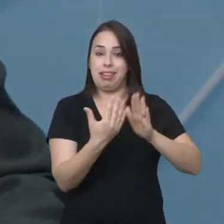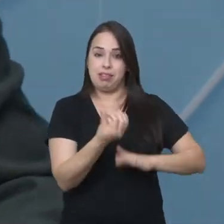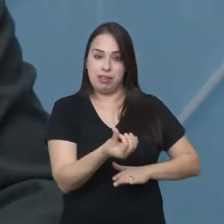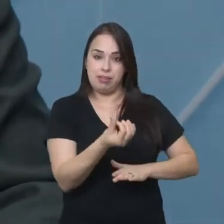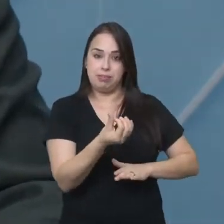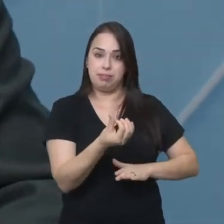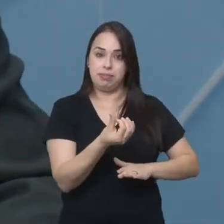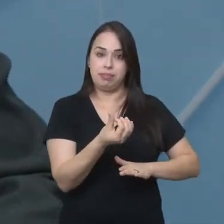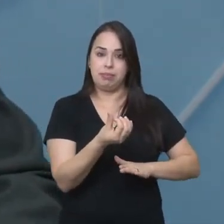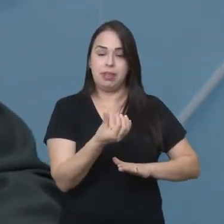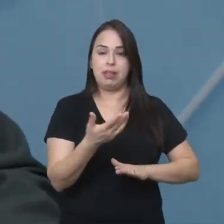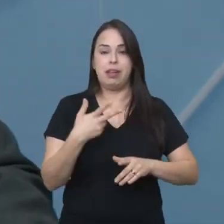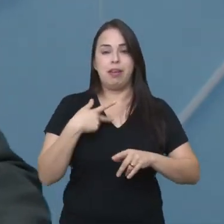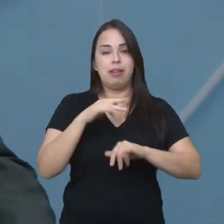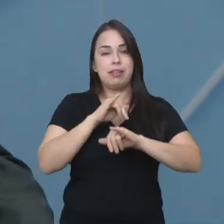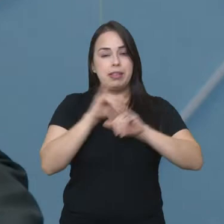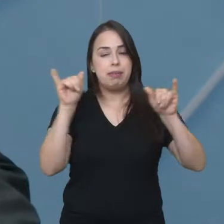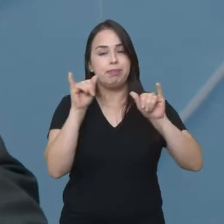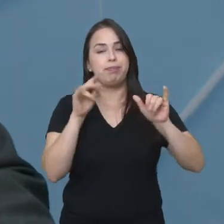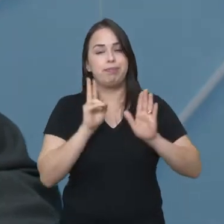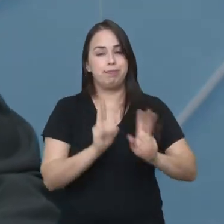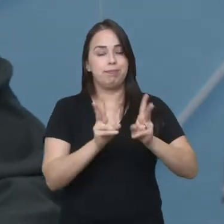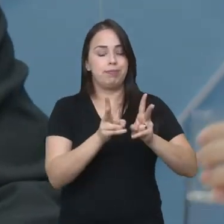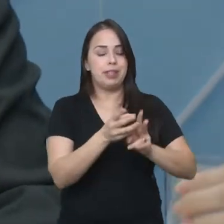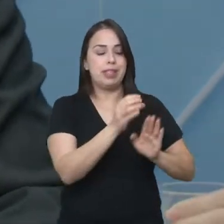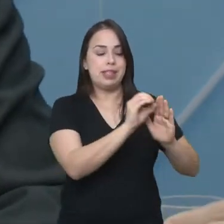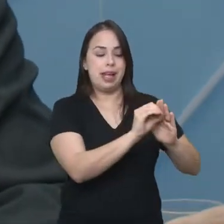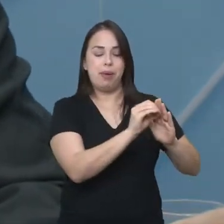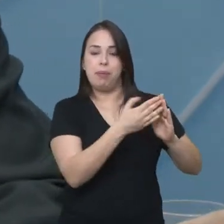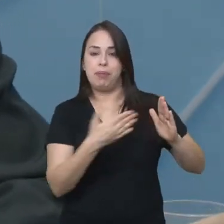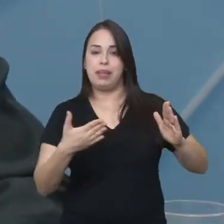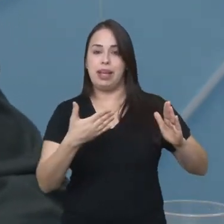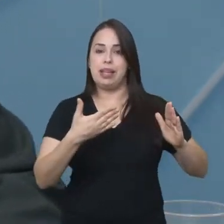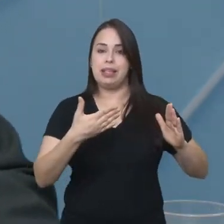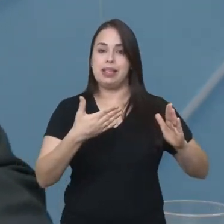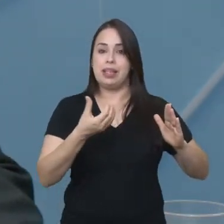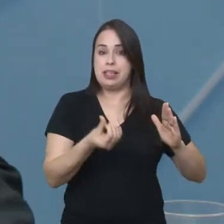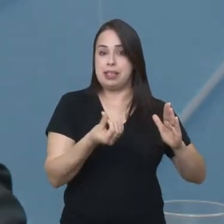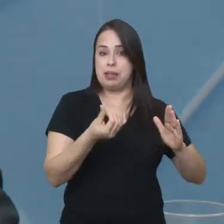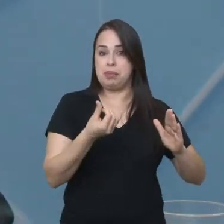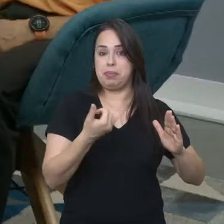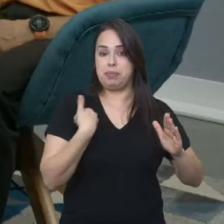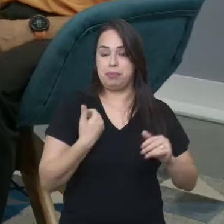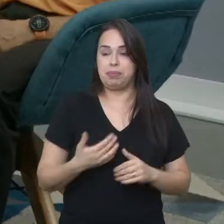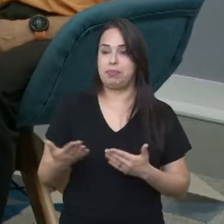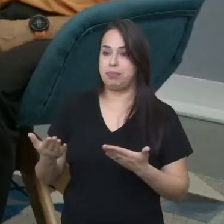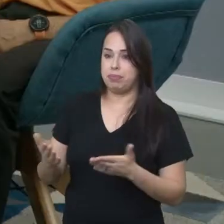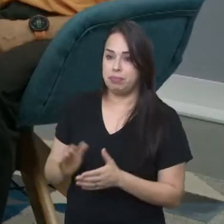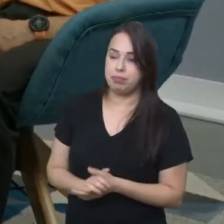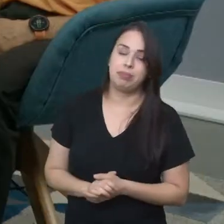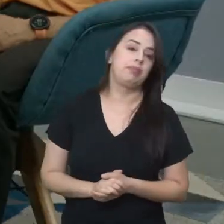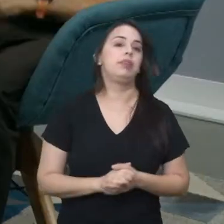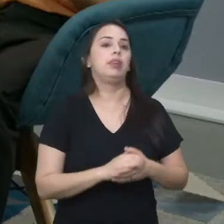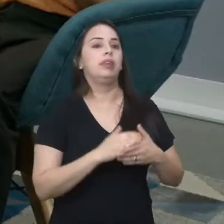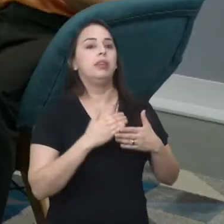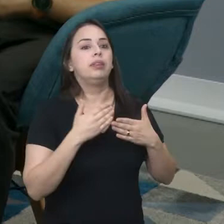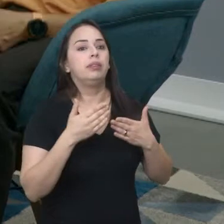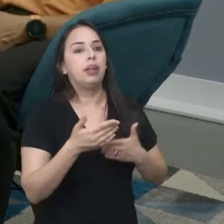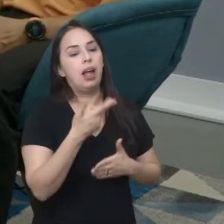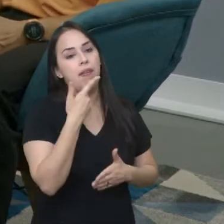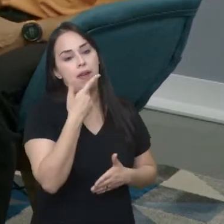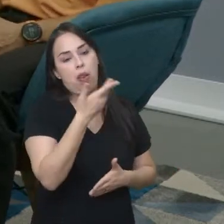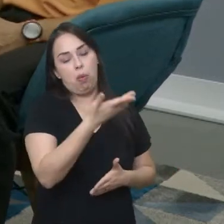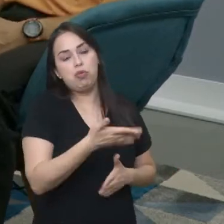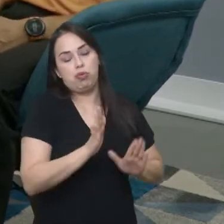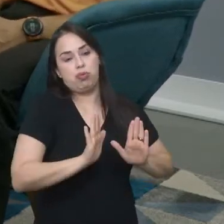falada dessas classificações é de 0 a 6 anos como a primeira infância. Alessandro? Muito bem dito pelo